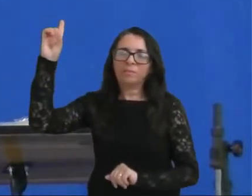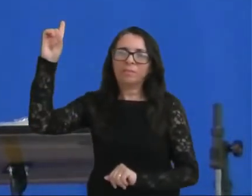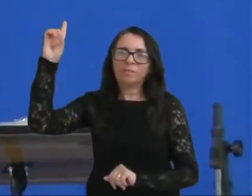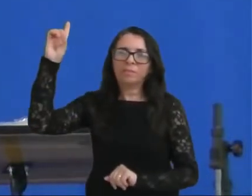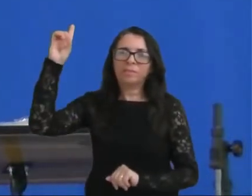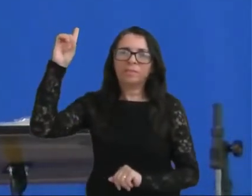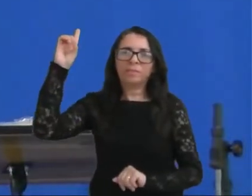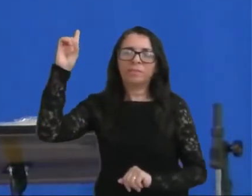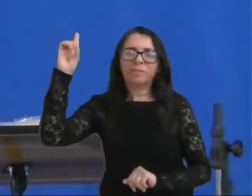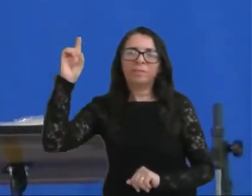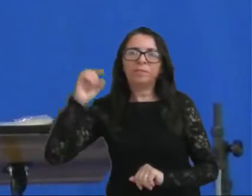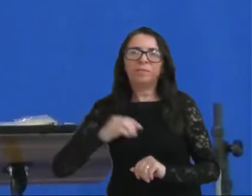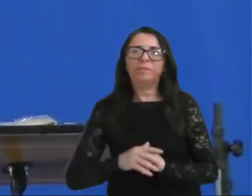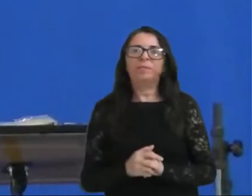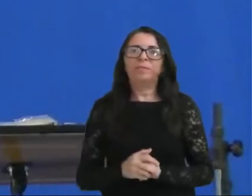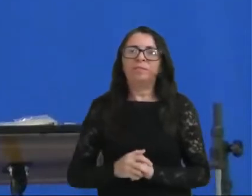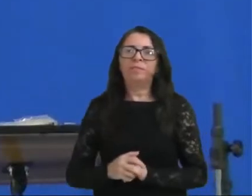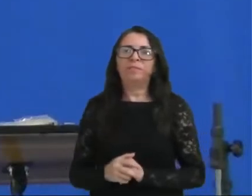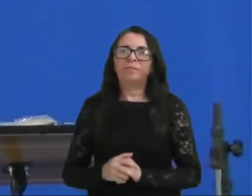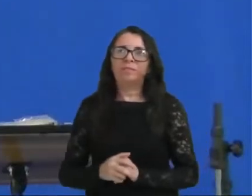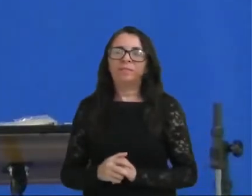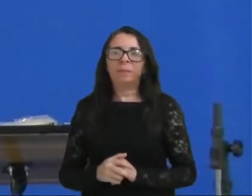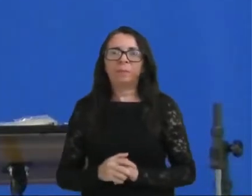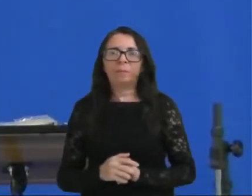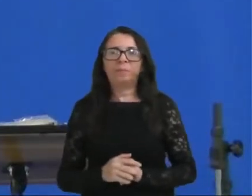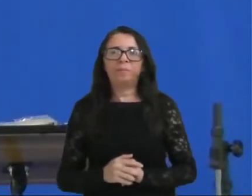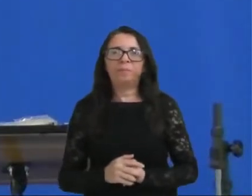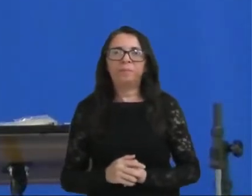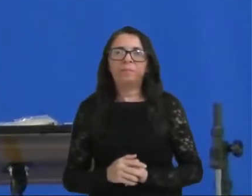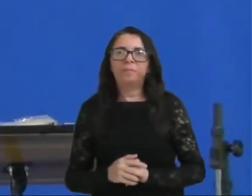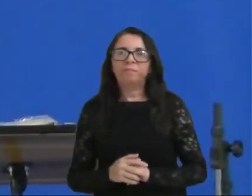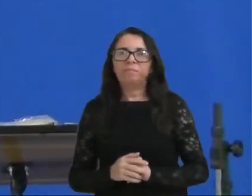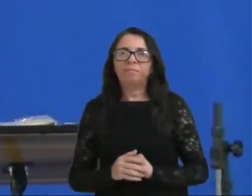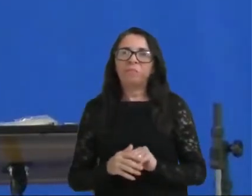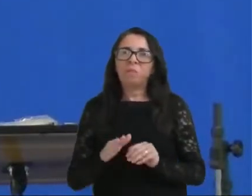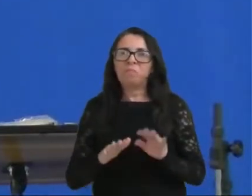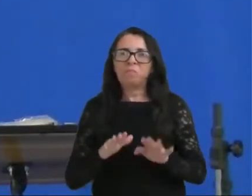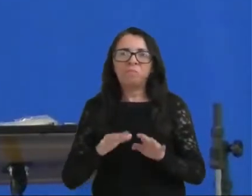Vamos estar ajustando aqui o som um pouquinho. Não sei se o som está chegando bem para você na sua casa.